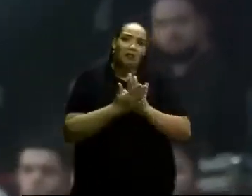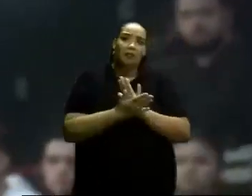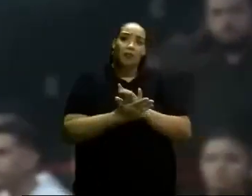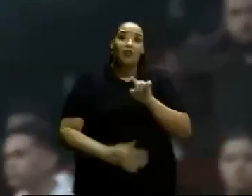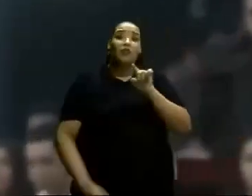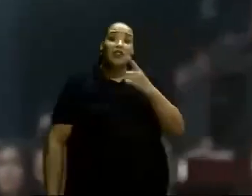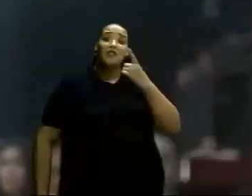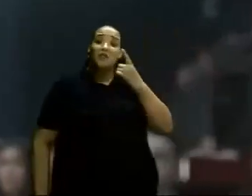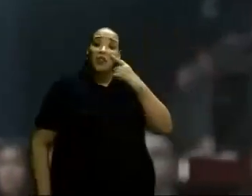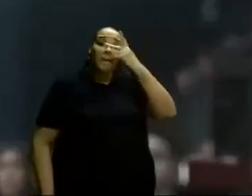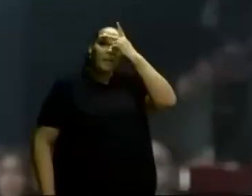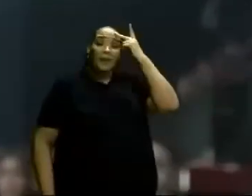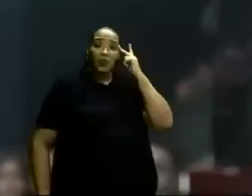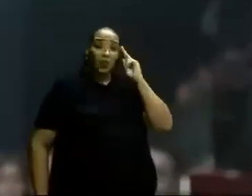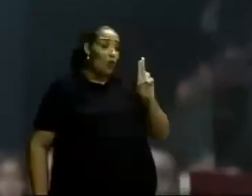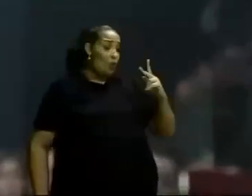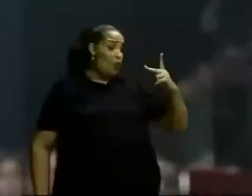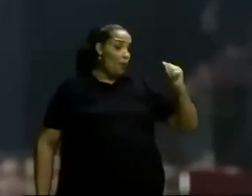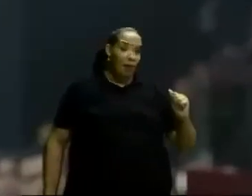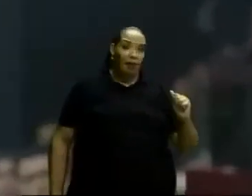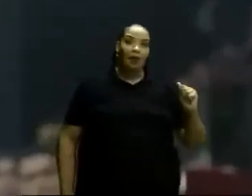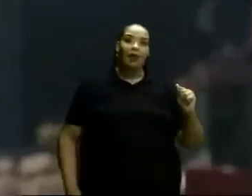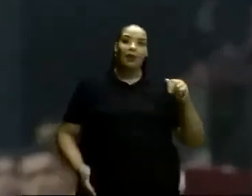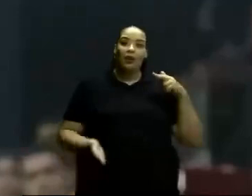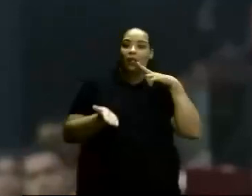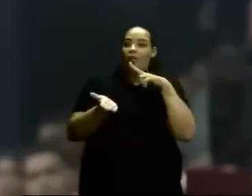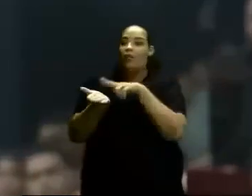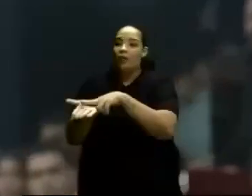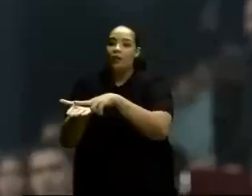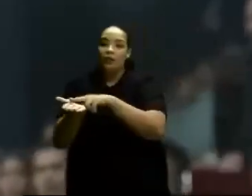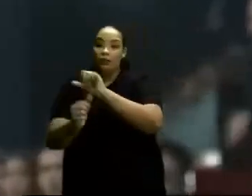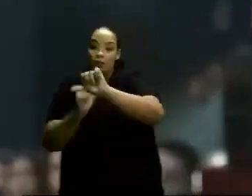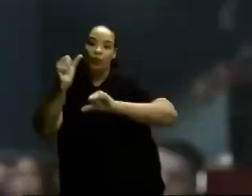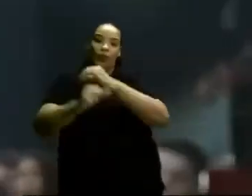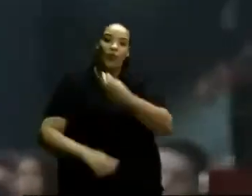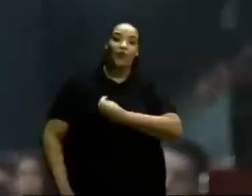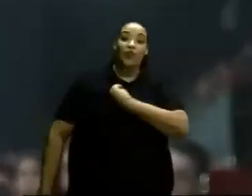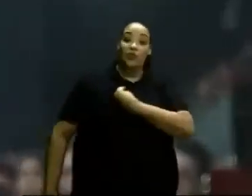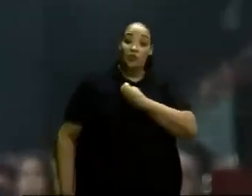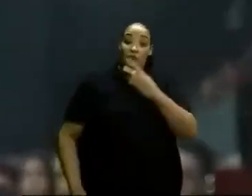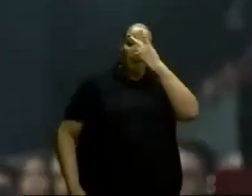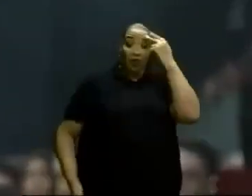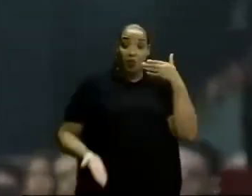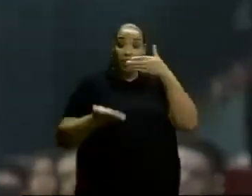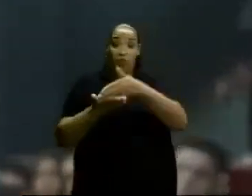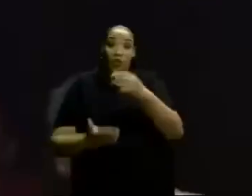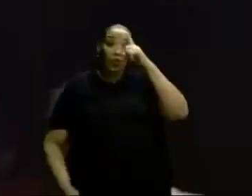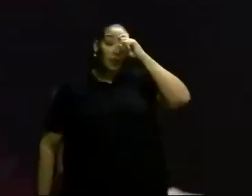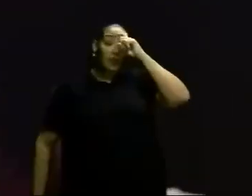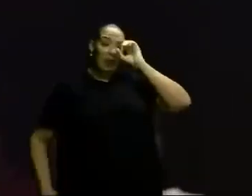Você viu gente do UPA entrar morto e saiu vivo. Viu gente entrar em hospital